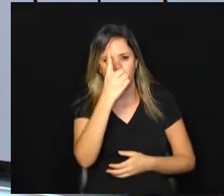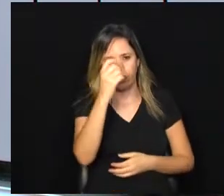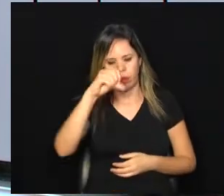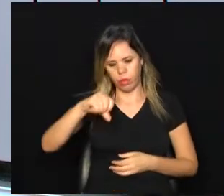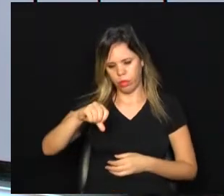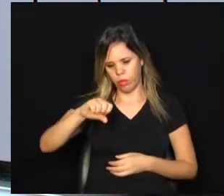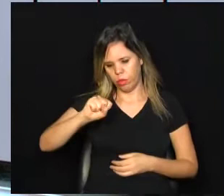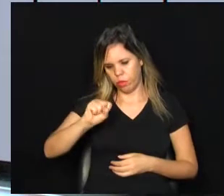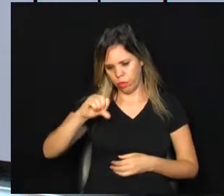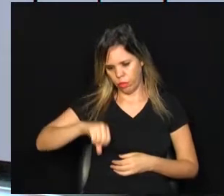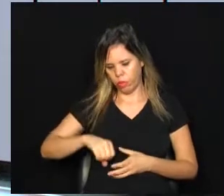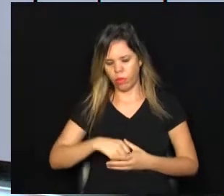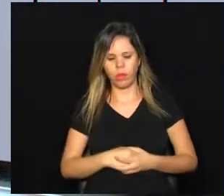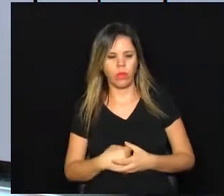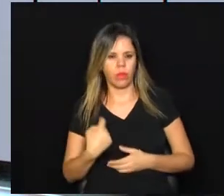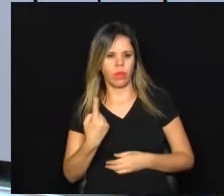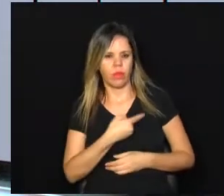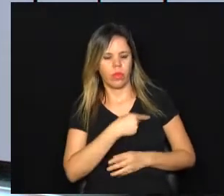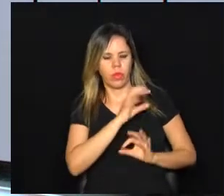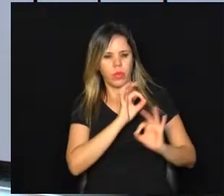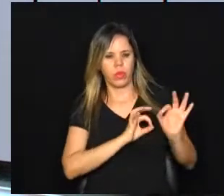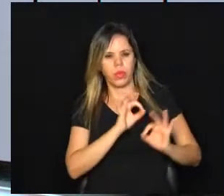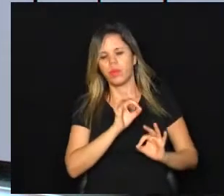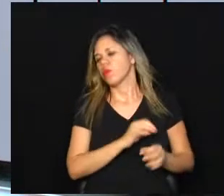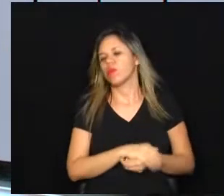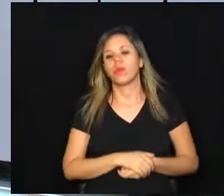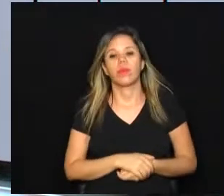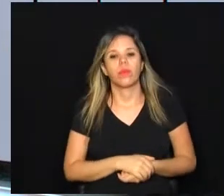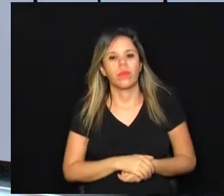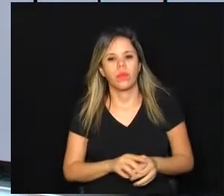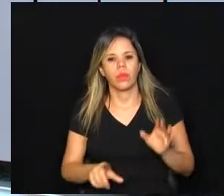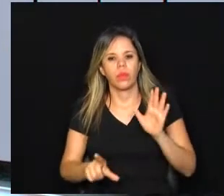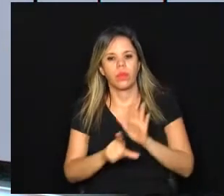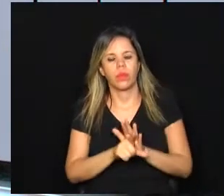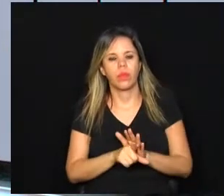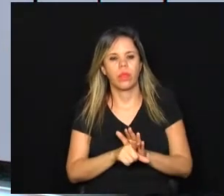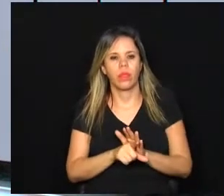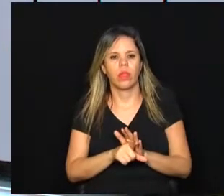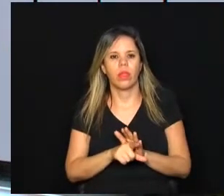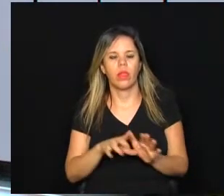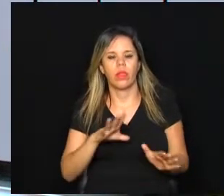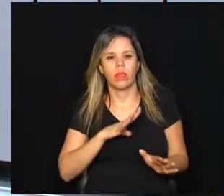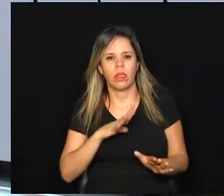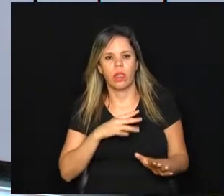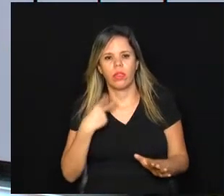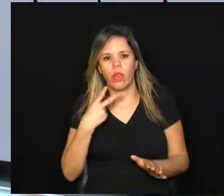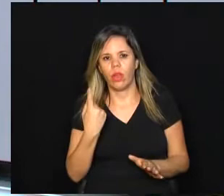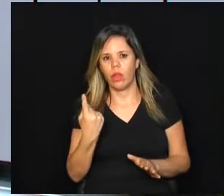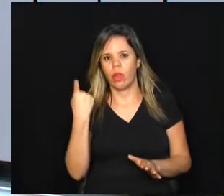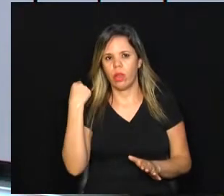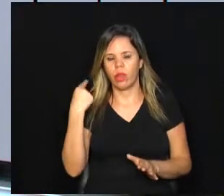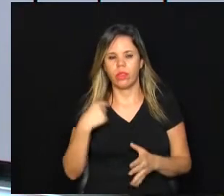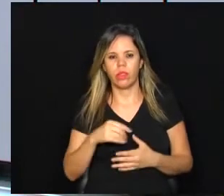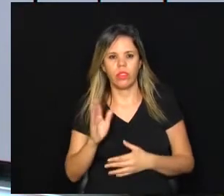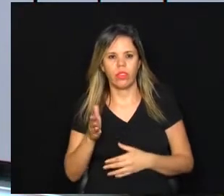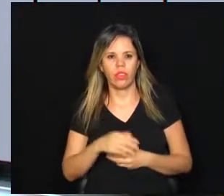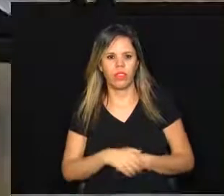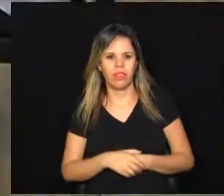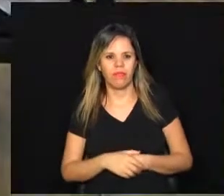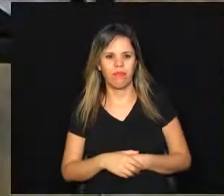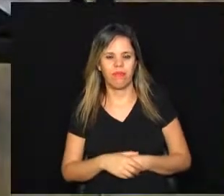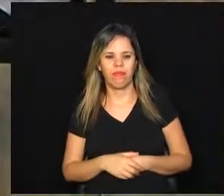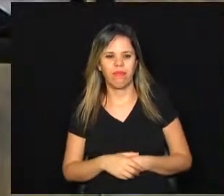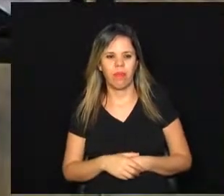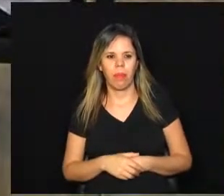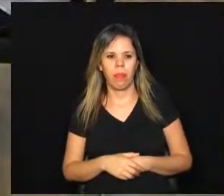1989, quando nós elaboramos a lei orgânica do município, eu era vereador naquela época já, viu, Chicão?